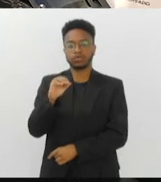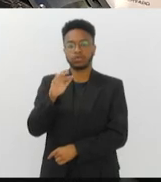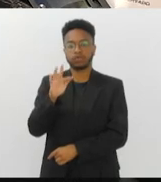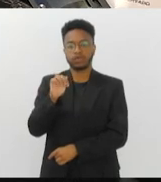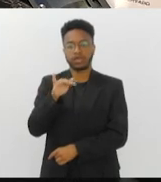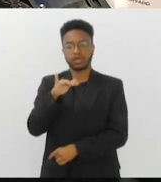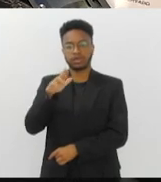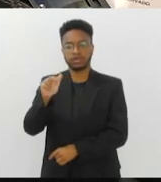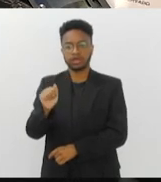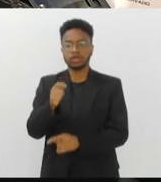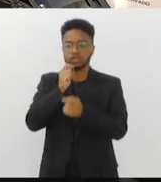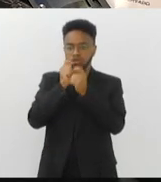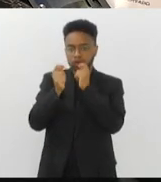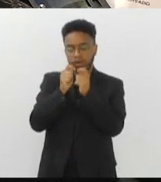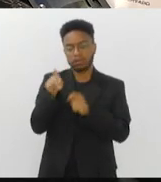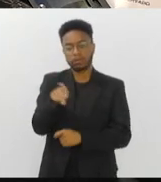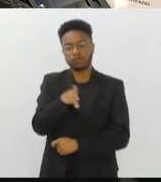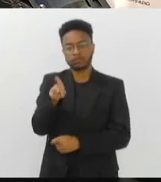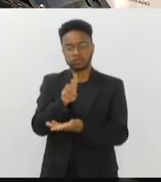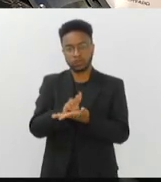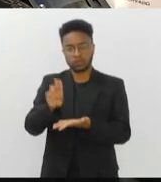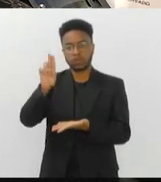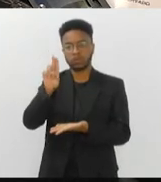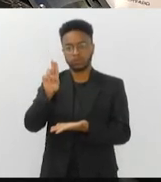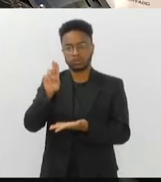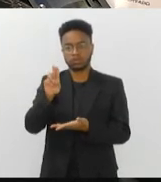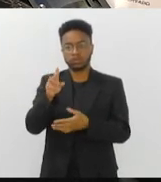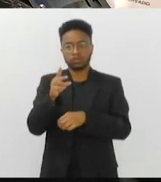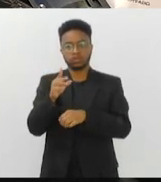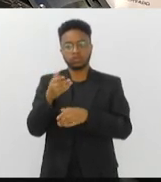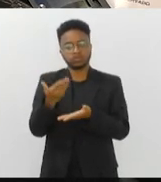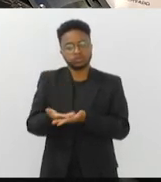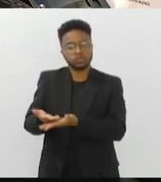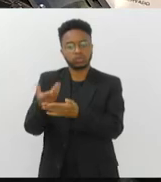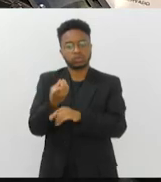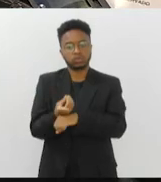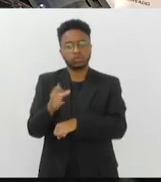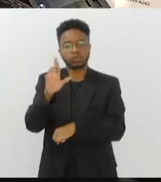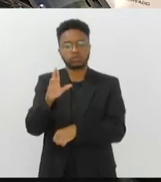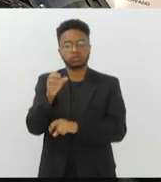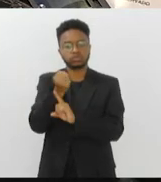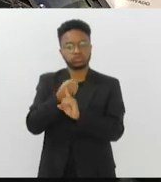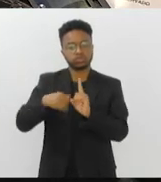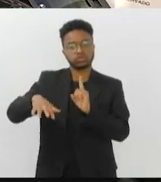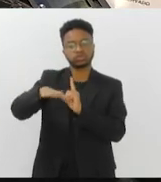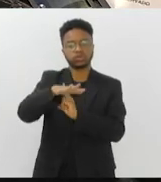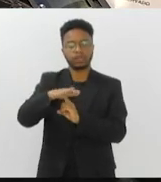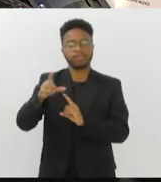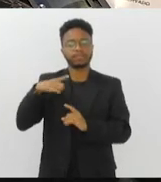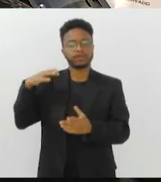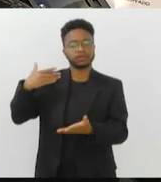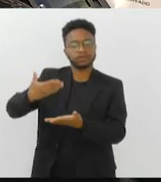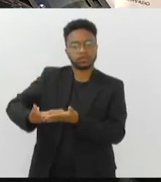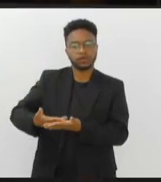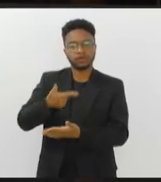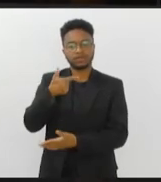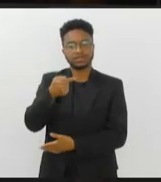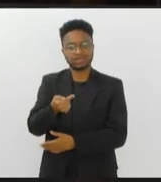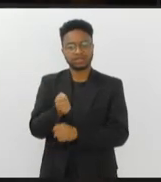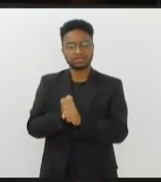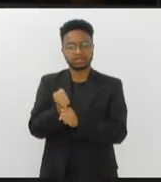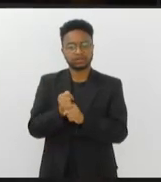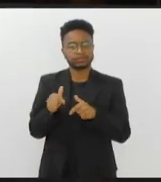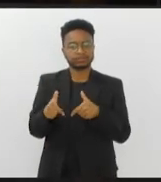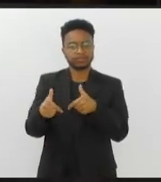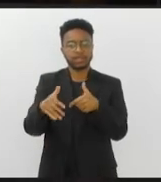jornalista, professor universitário, doutorando em sociologia, possui uma trajetória de 27 anos de atuação